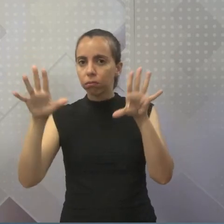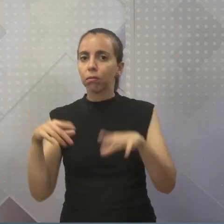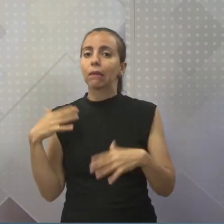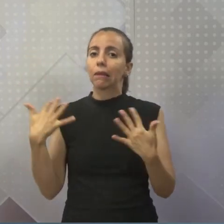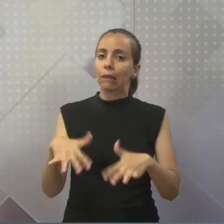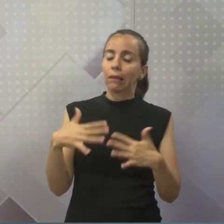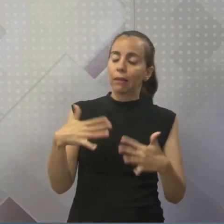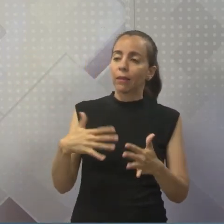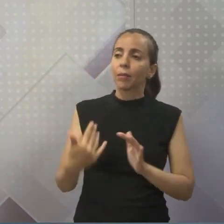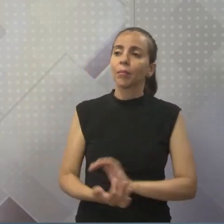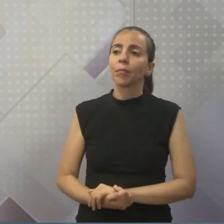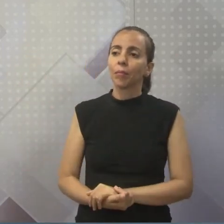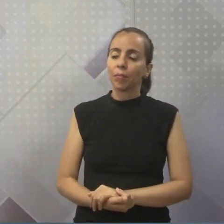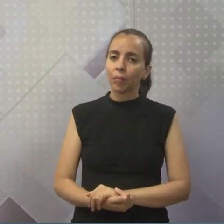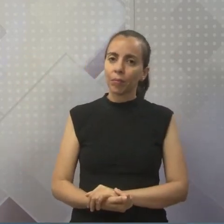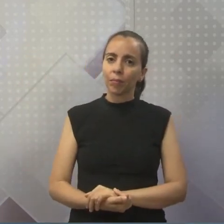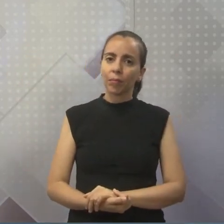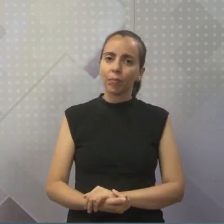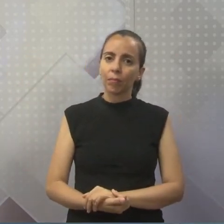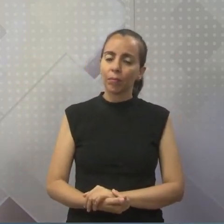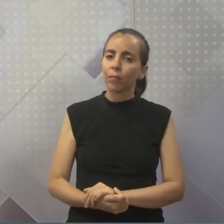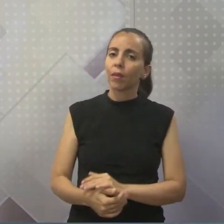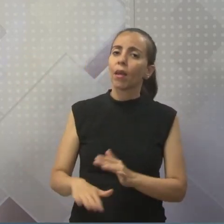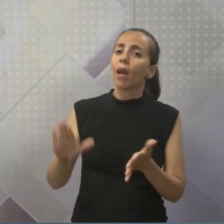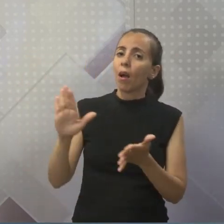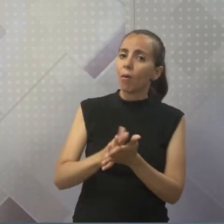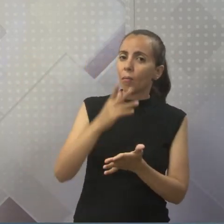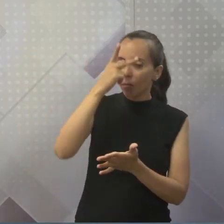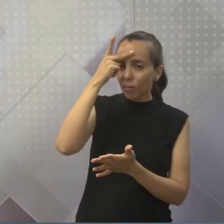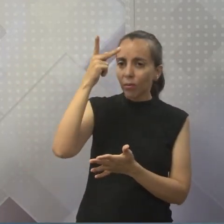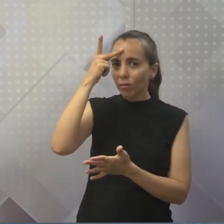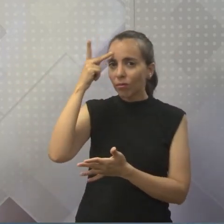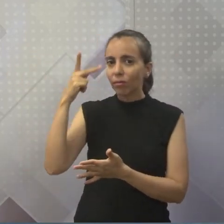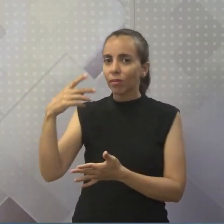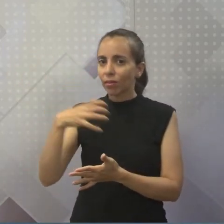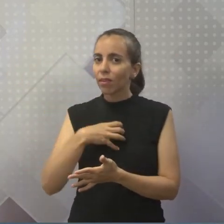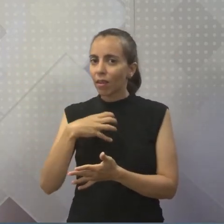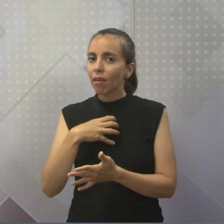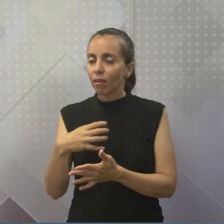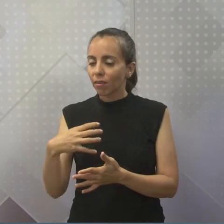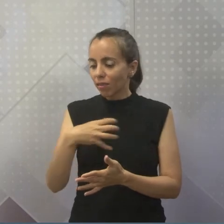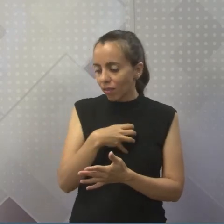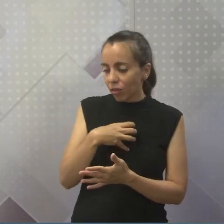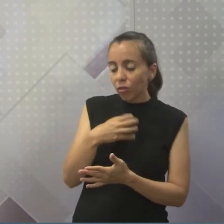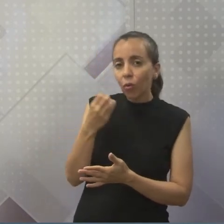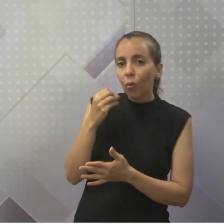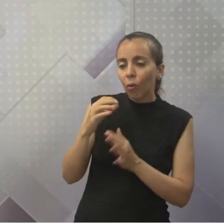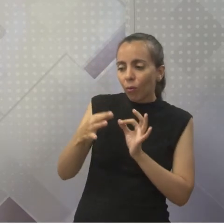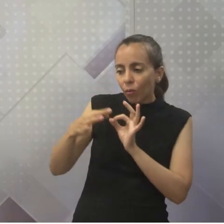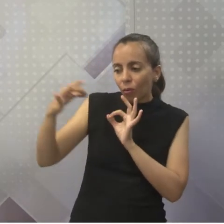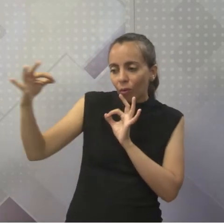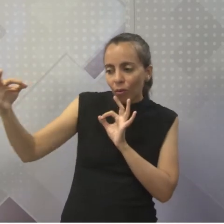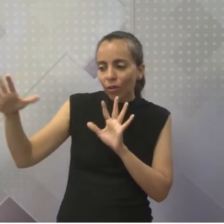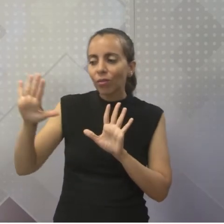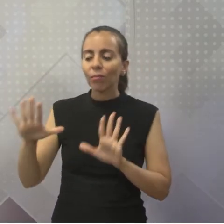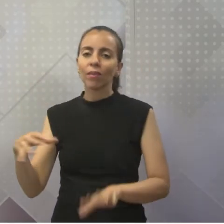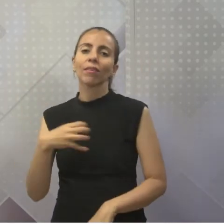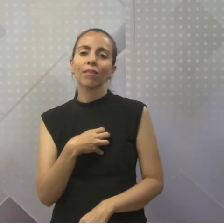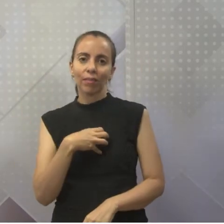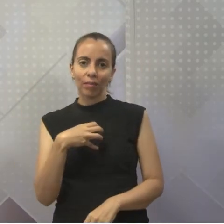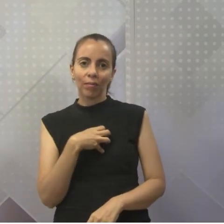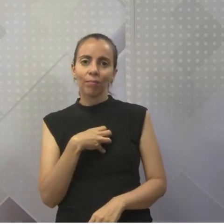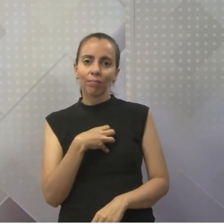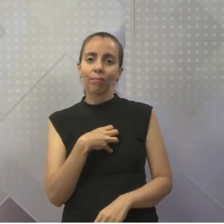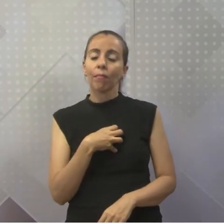né? De forma direta ou indireta, mas todo mundo está afetado por isso, né, não, gente? A Organização